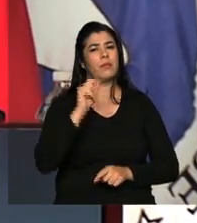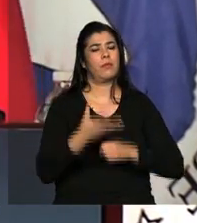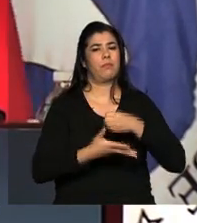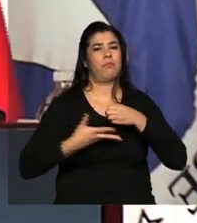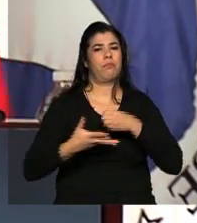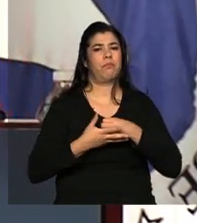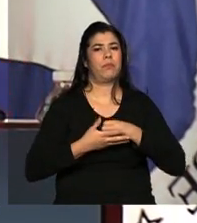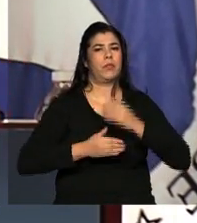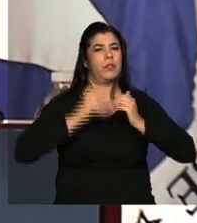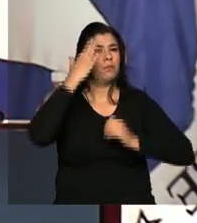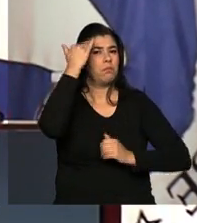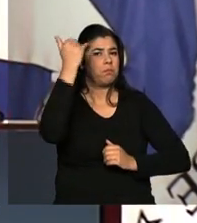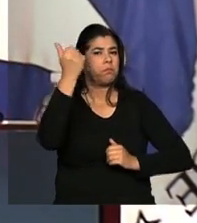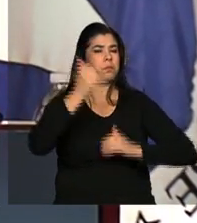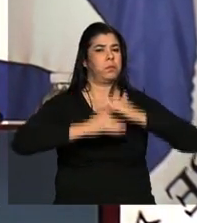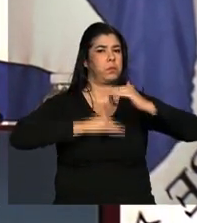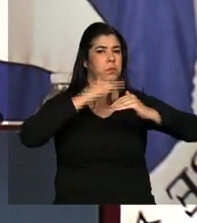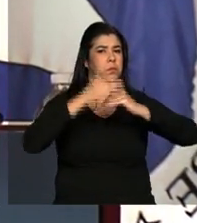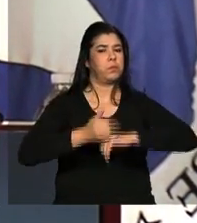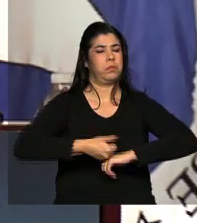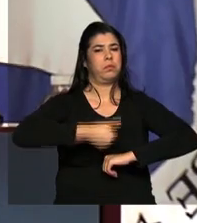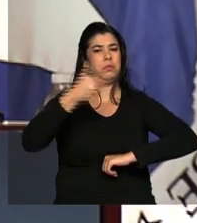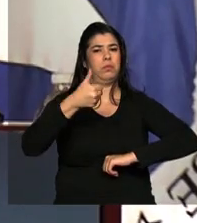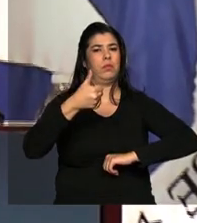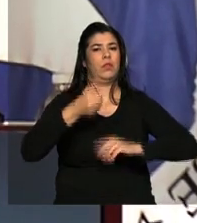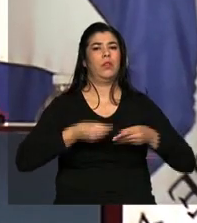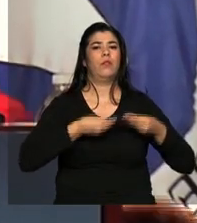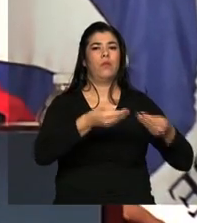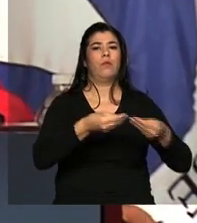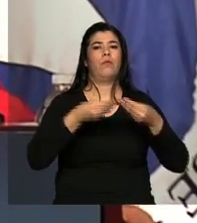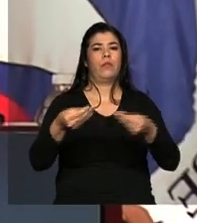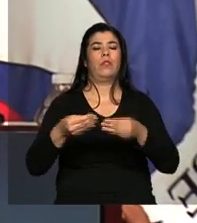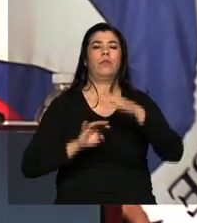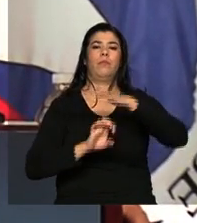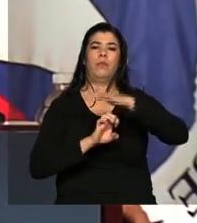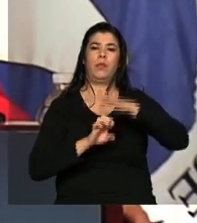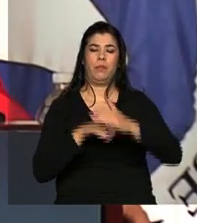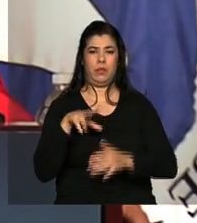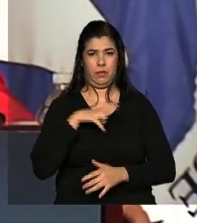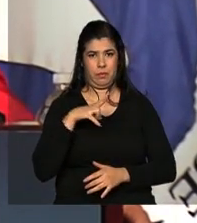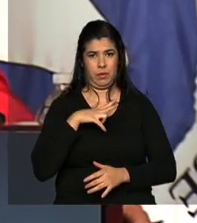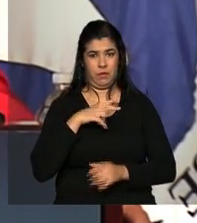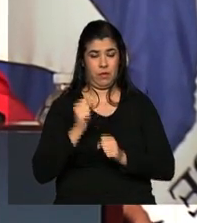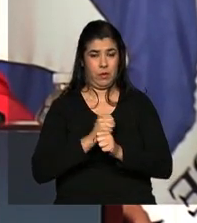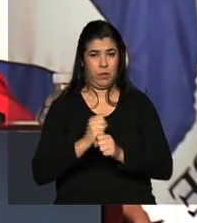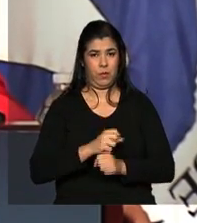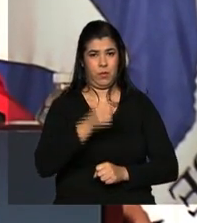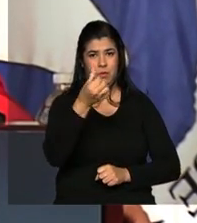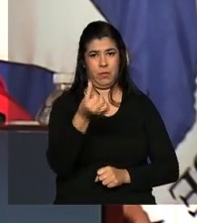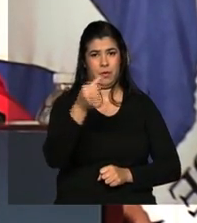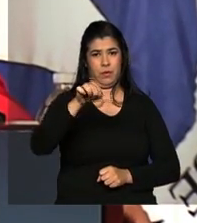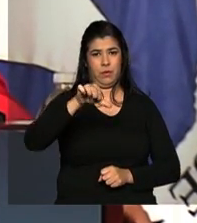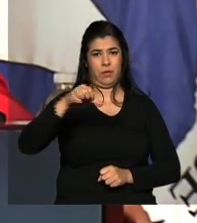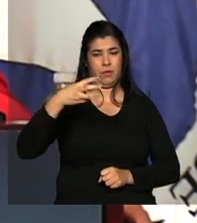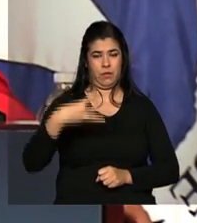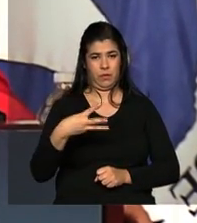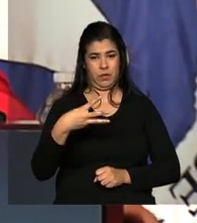das concessões e dos arrendamentos de portos iniciados em 93, que